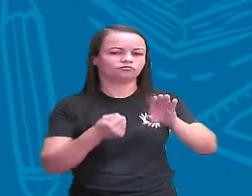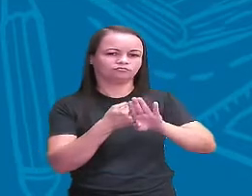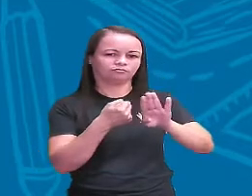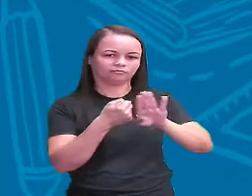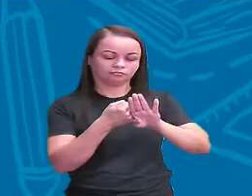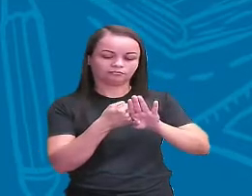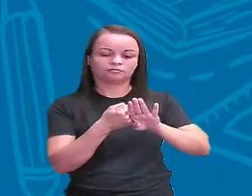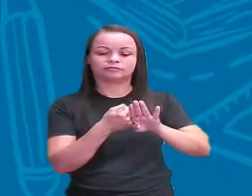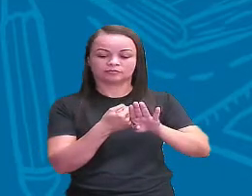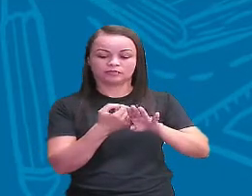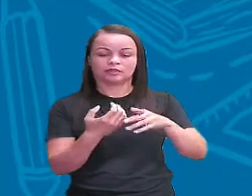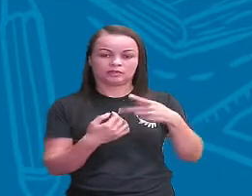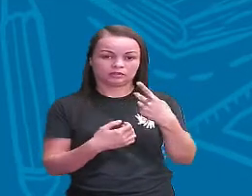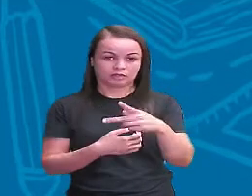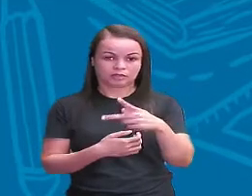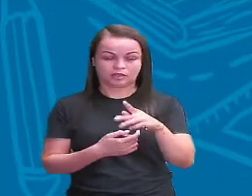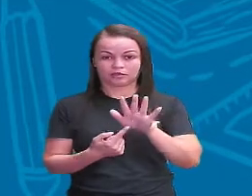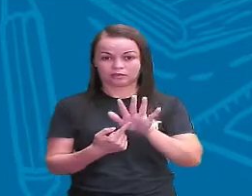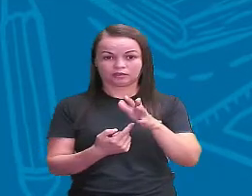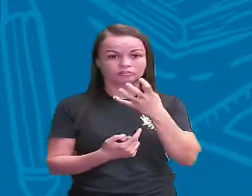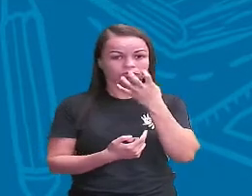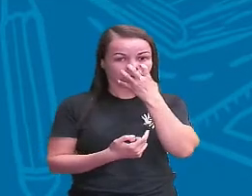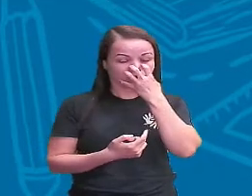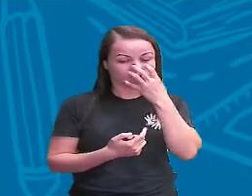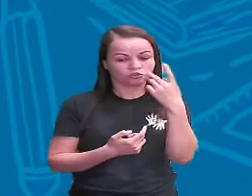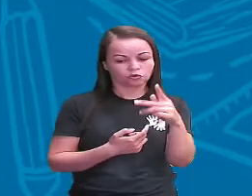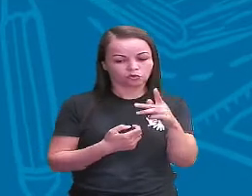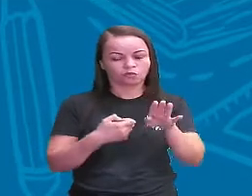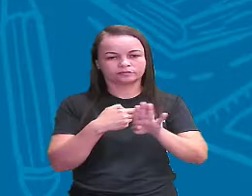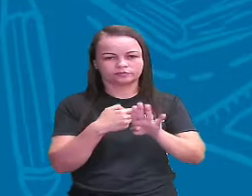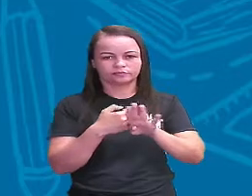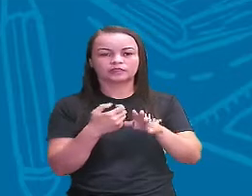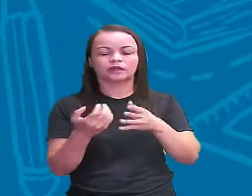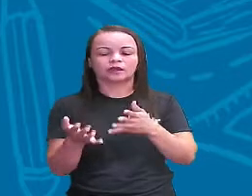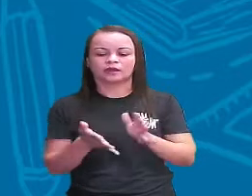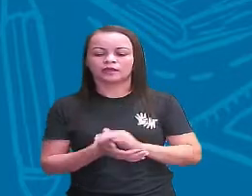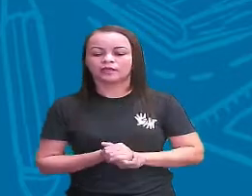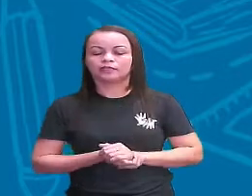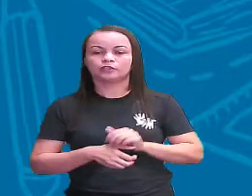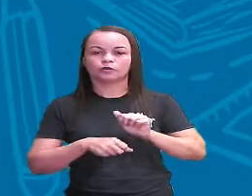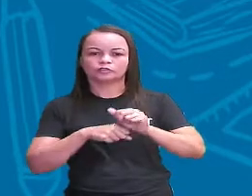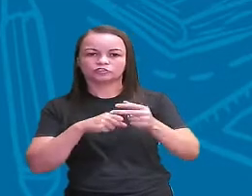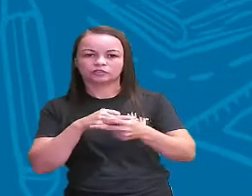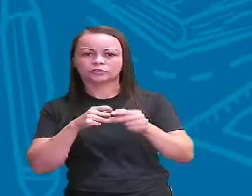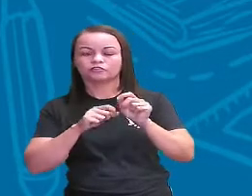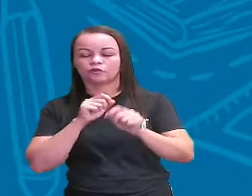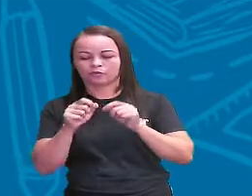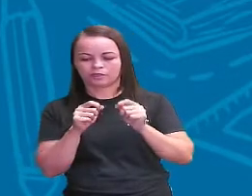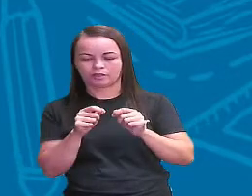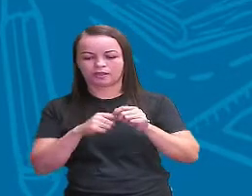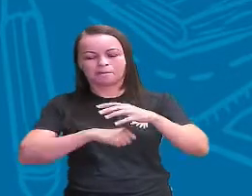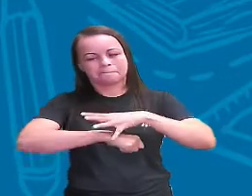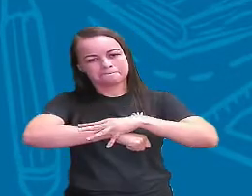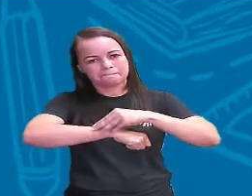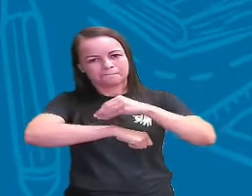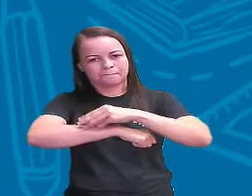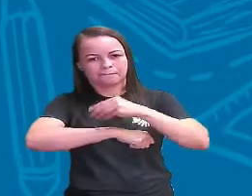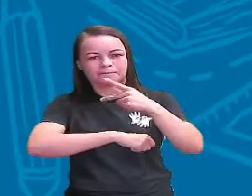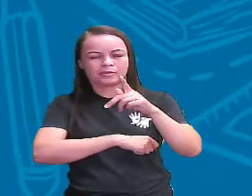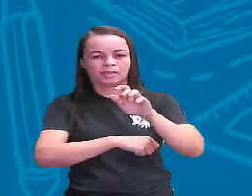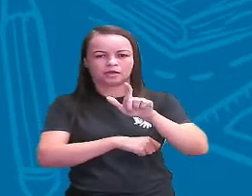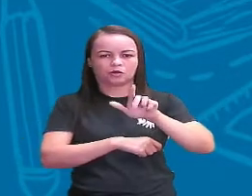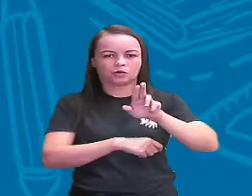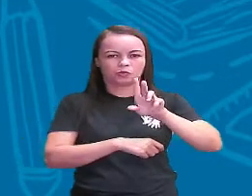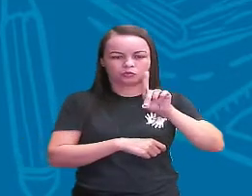cachorro, né? O animal que a gente está falando na frase. E o adjetivo é peludo e